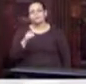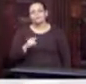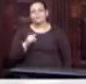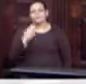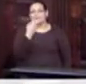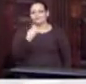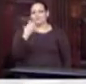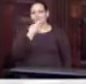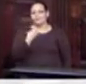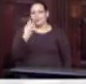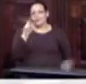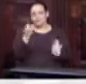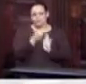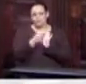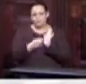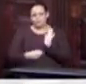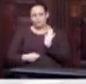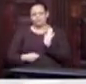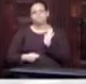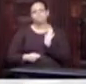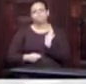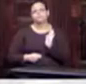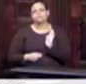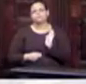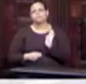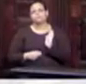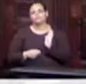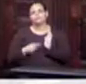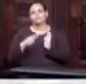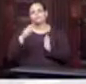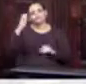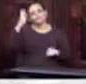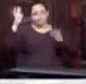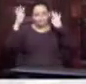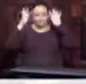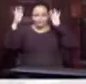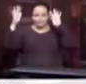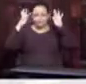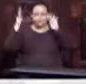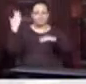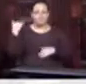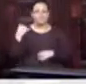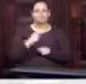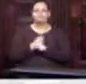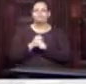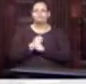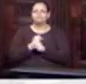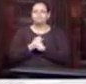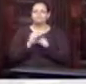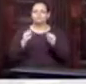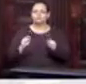os músicos, os compositores musicais vêm sonhando há muito tempo possa ser